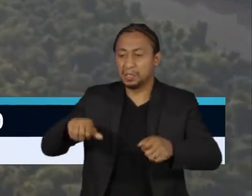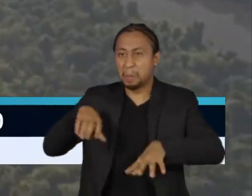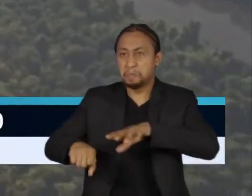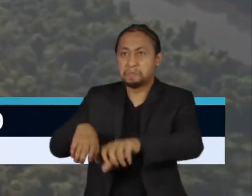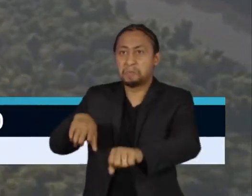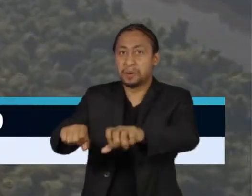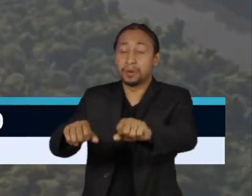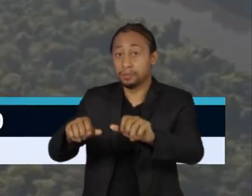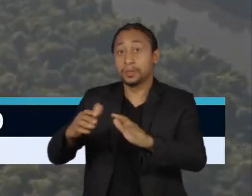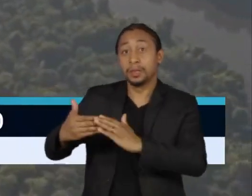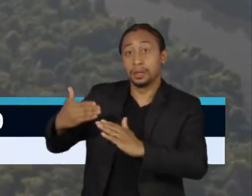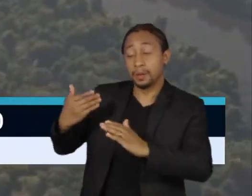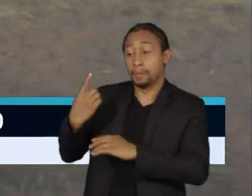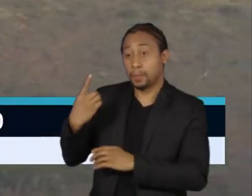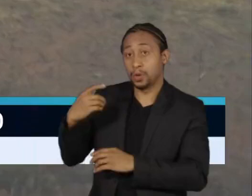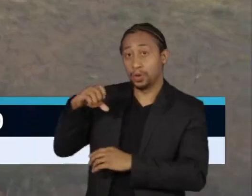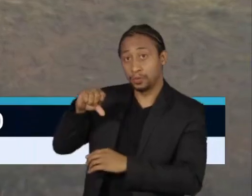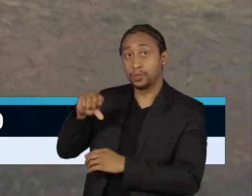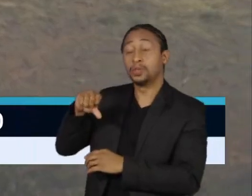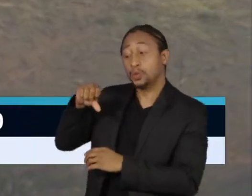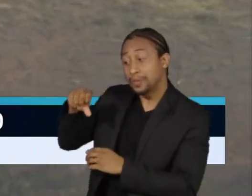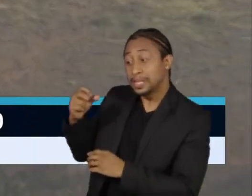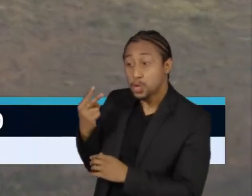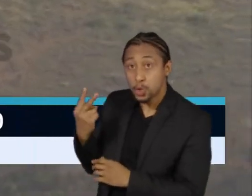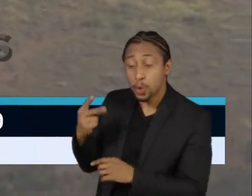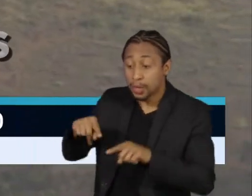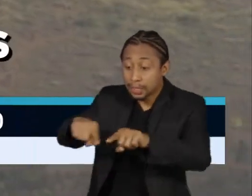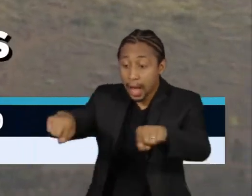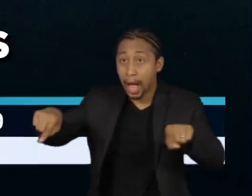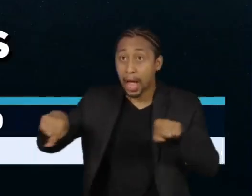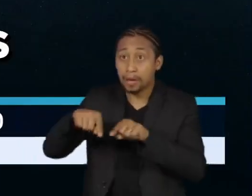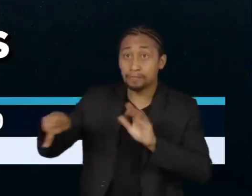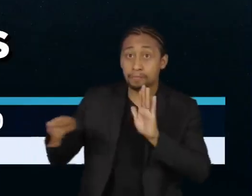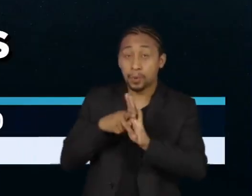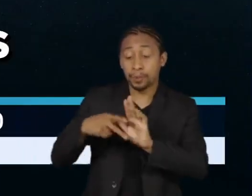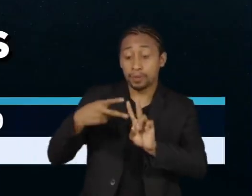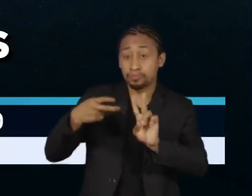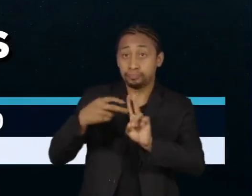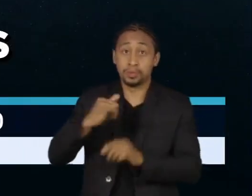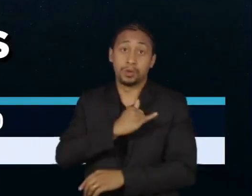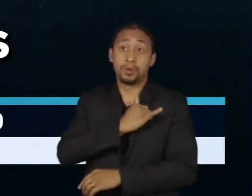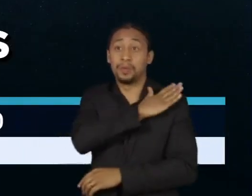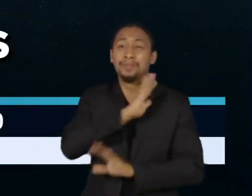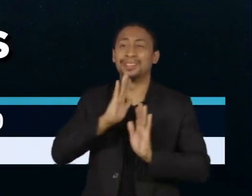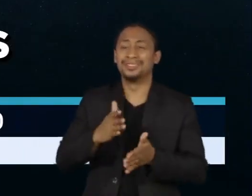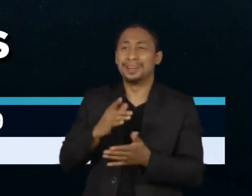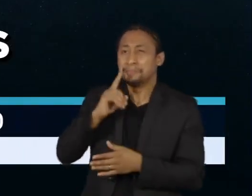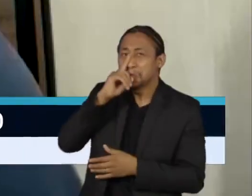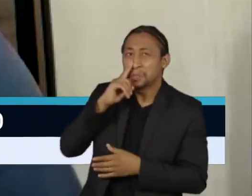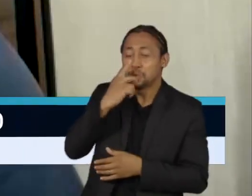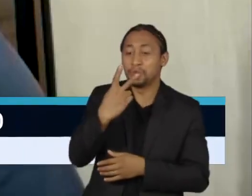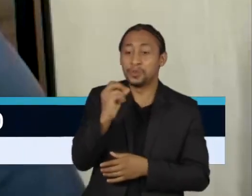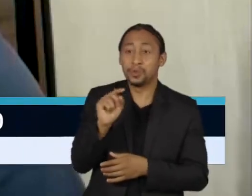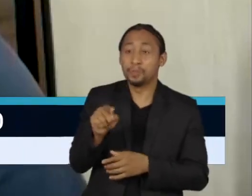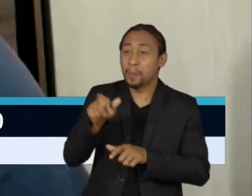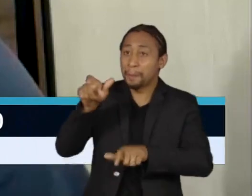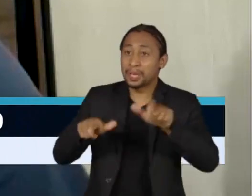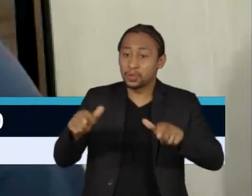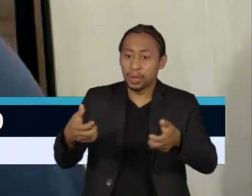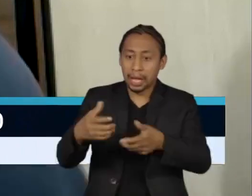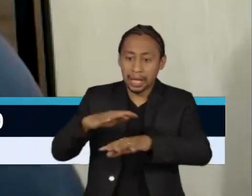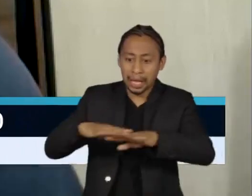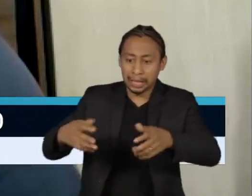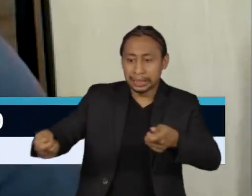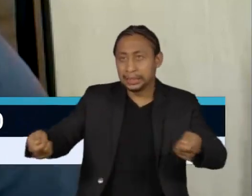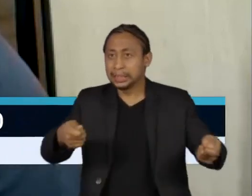em 1992, o território Yanomami está ameaçado por mais de 20 mil garimpeiros. Nossos peixes